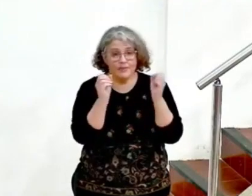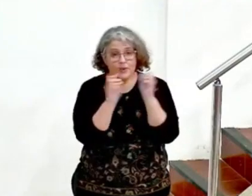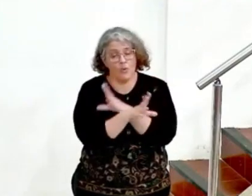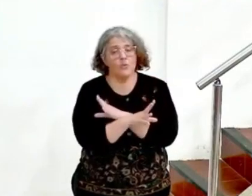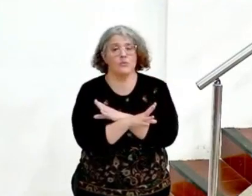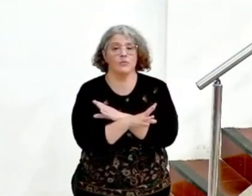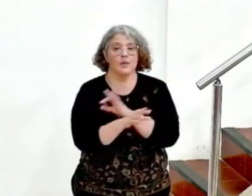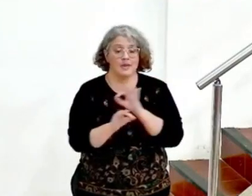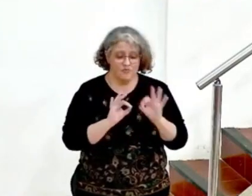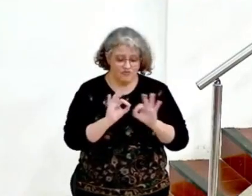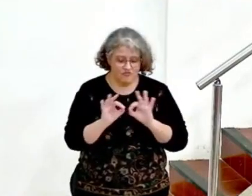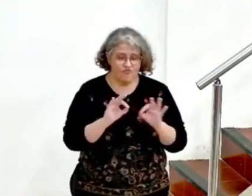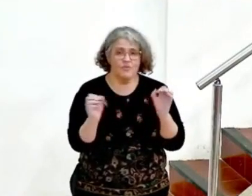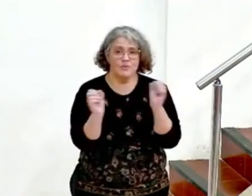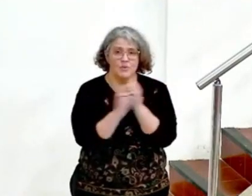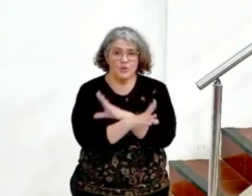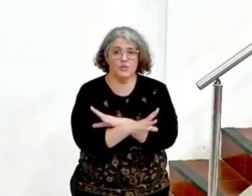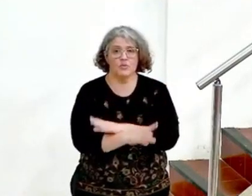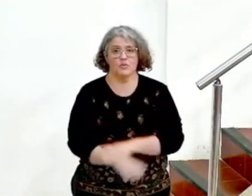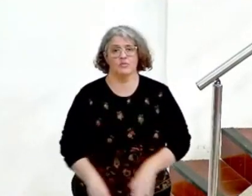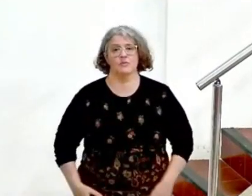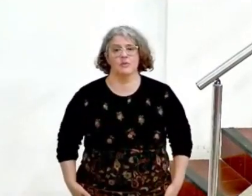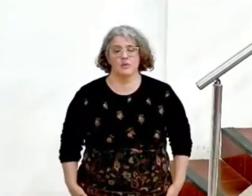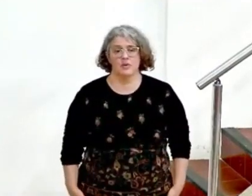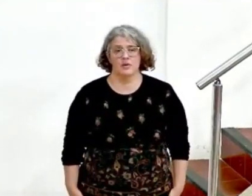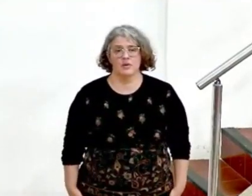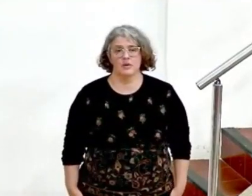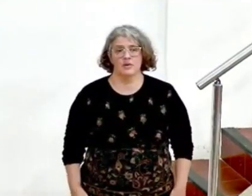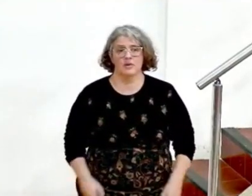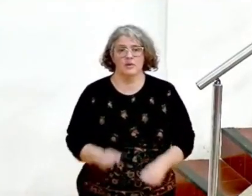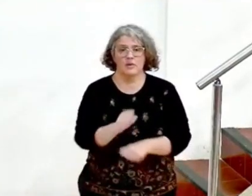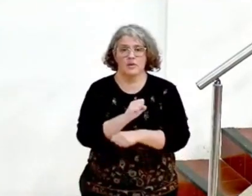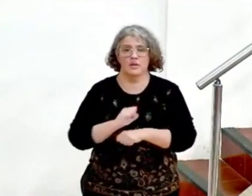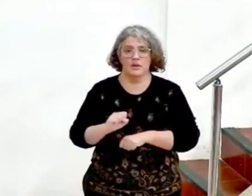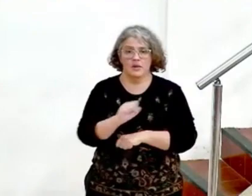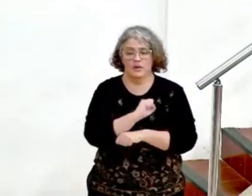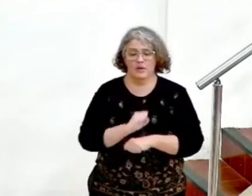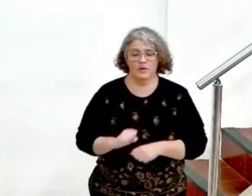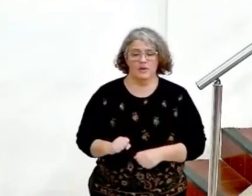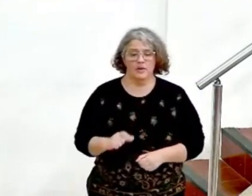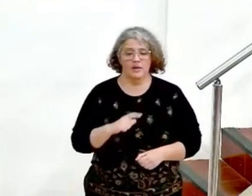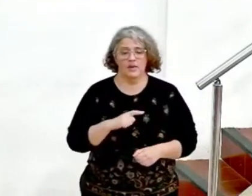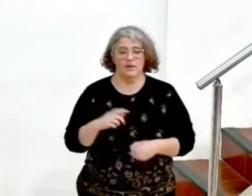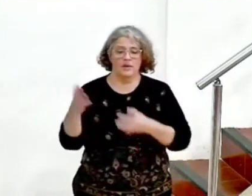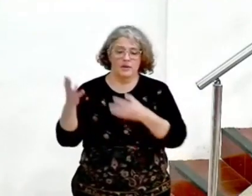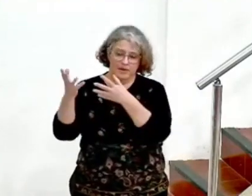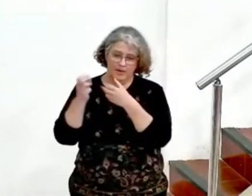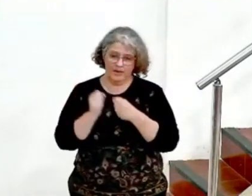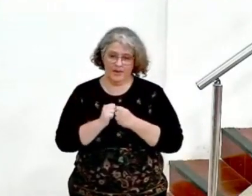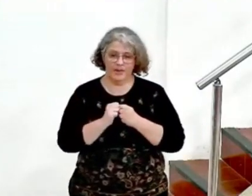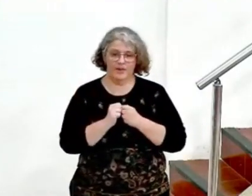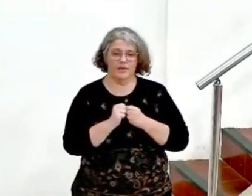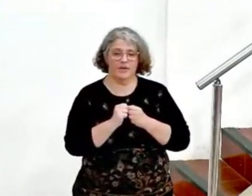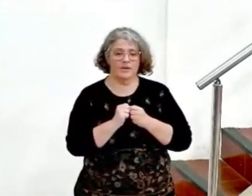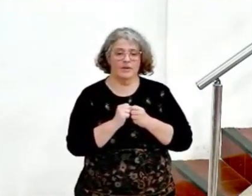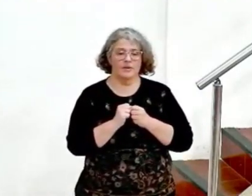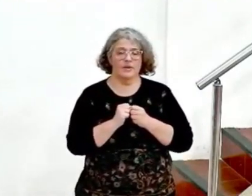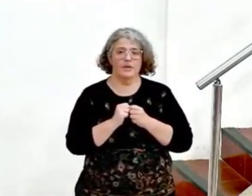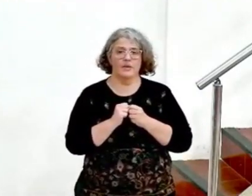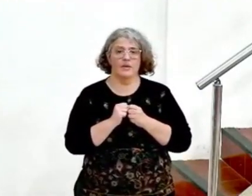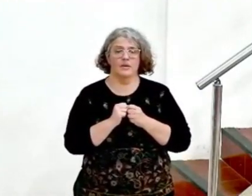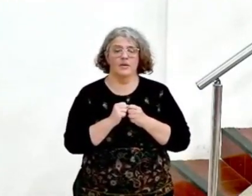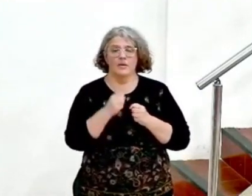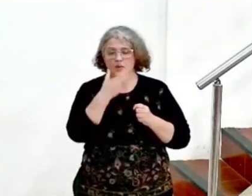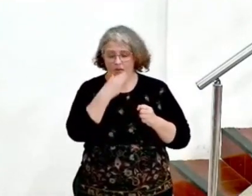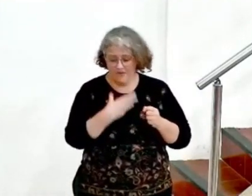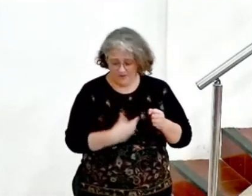Fato é que se Abraão e Sara tivessem recebido esse filho antes do